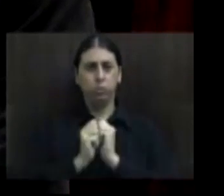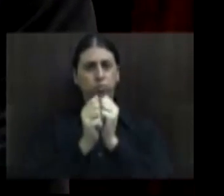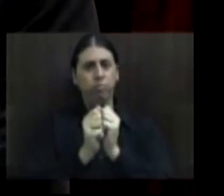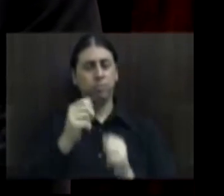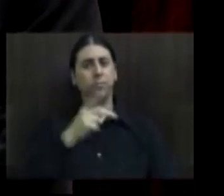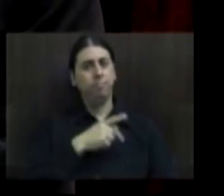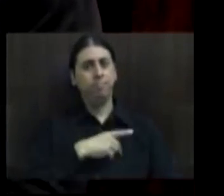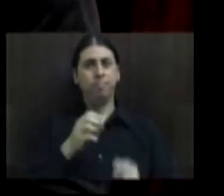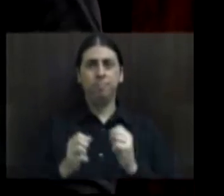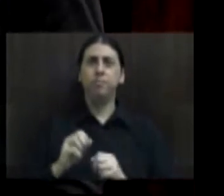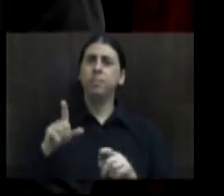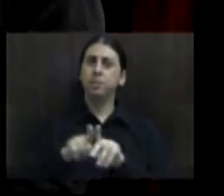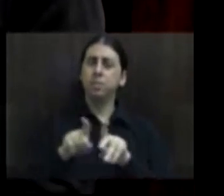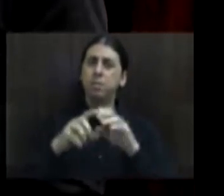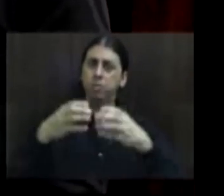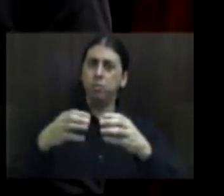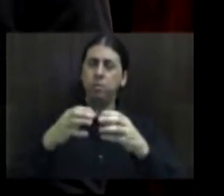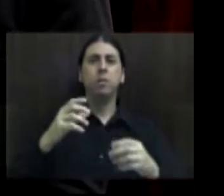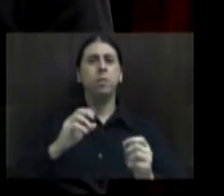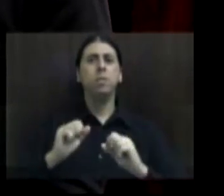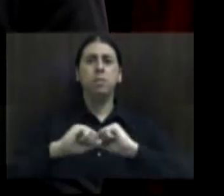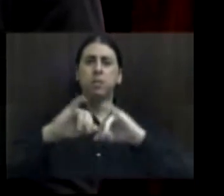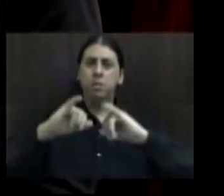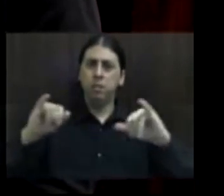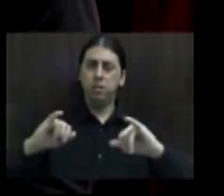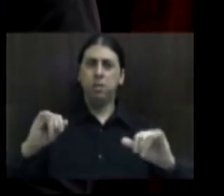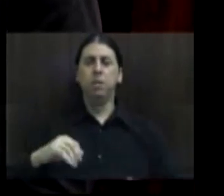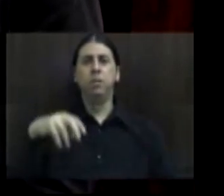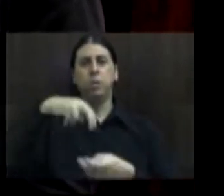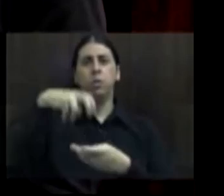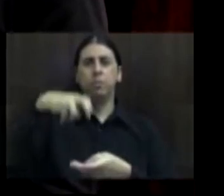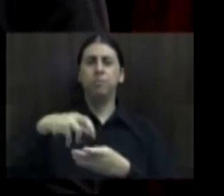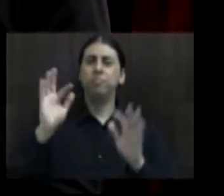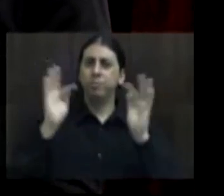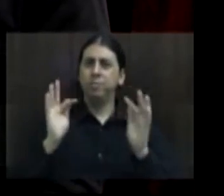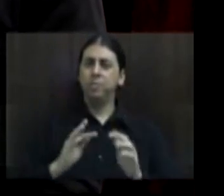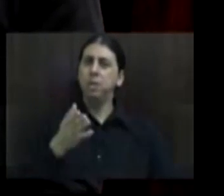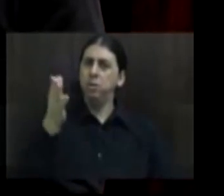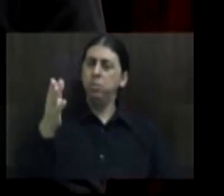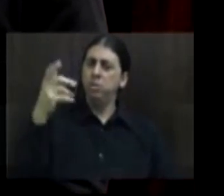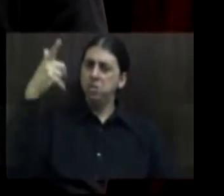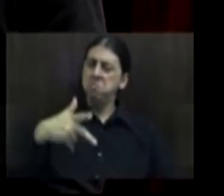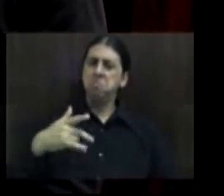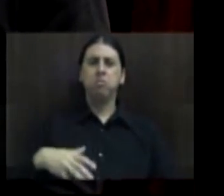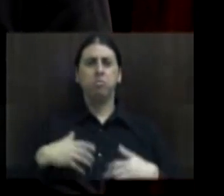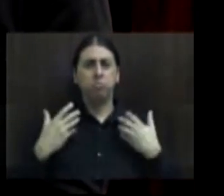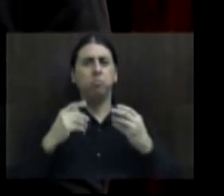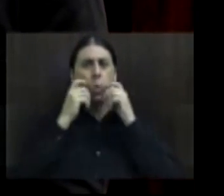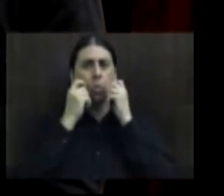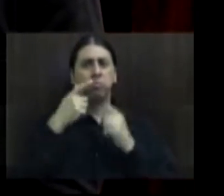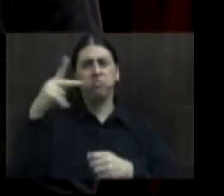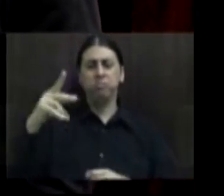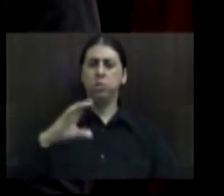partido de bancada externar o nosso contentamento com sua e o nosso orgulho com